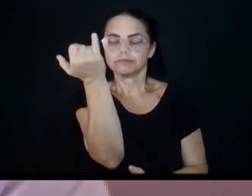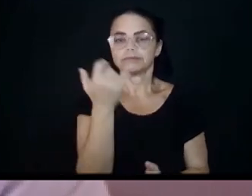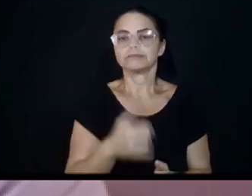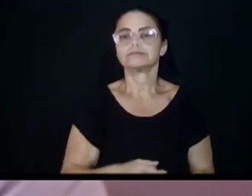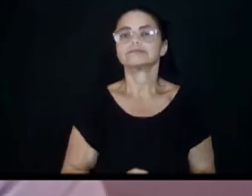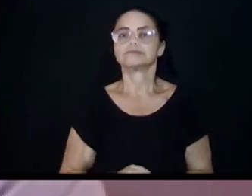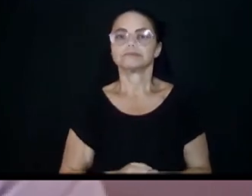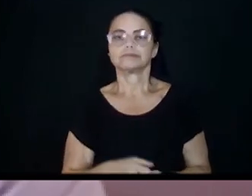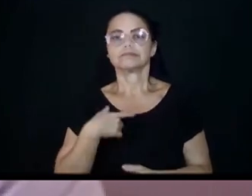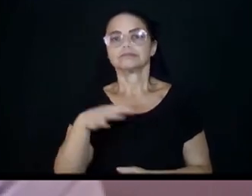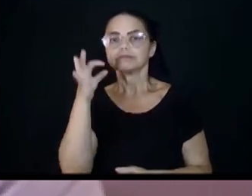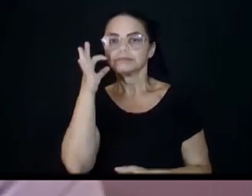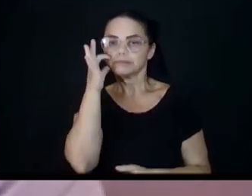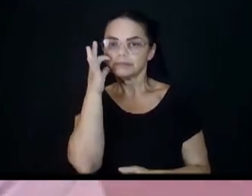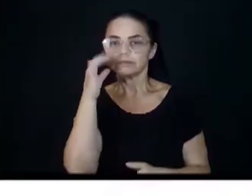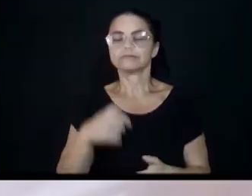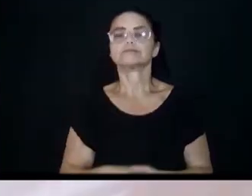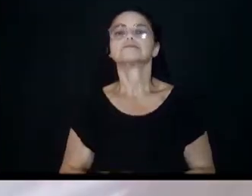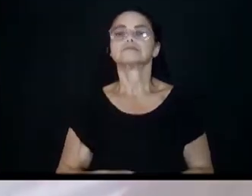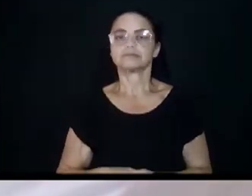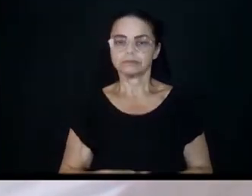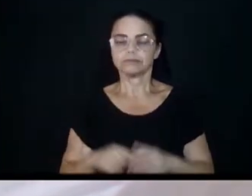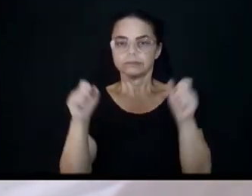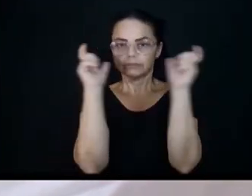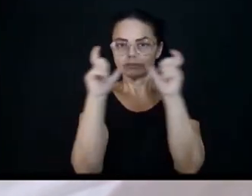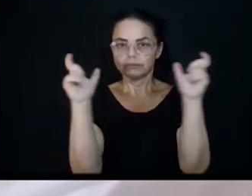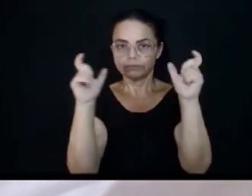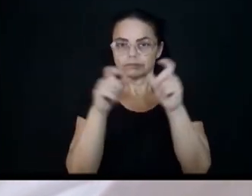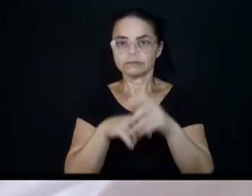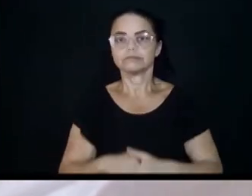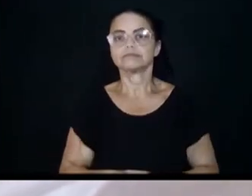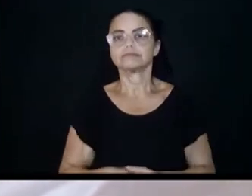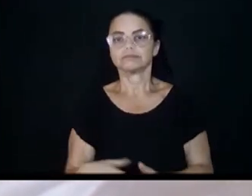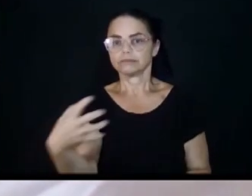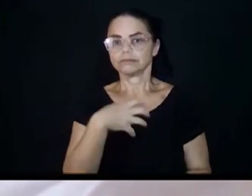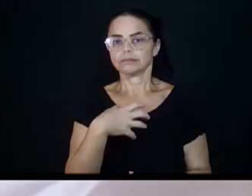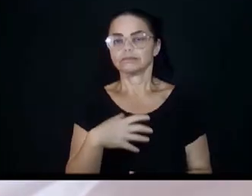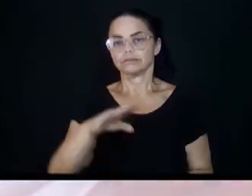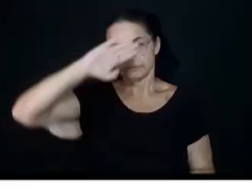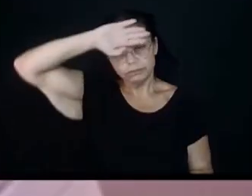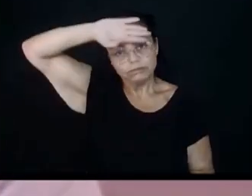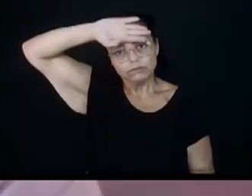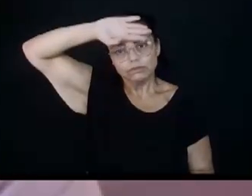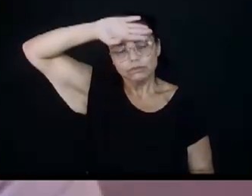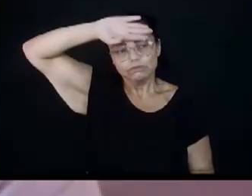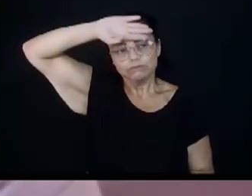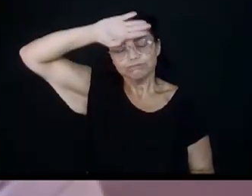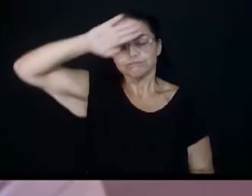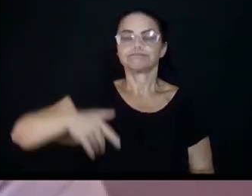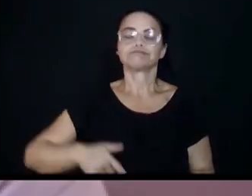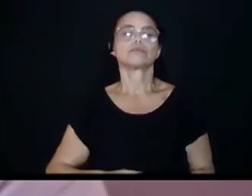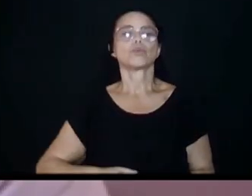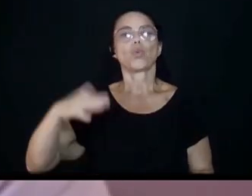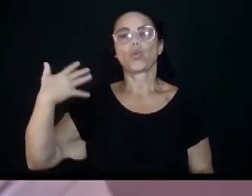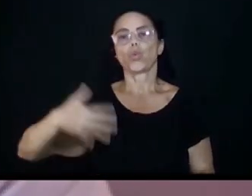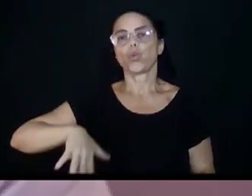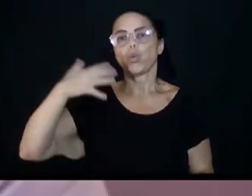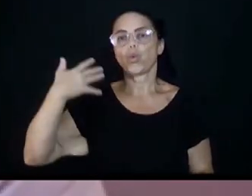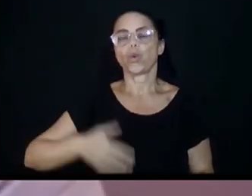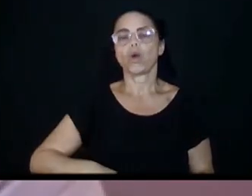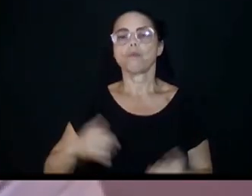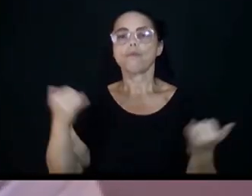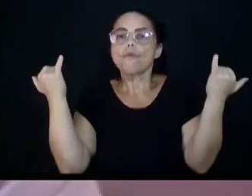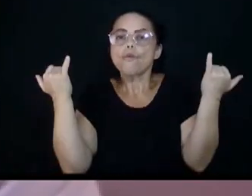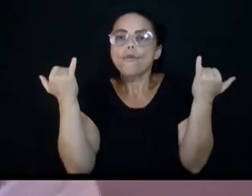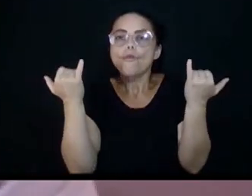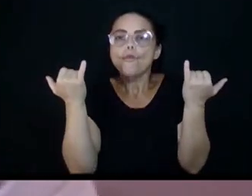assistindo esteja alerta para esses sintomas. Uma febre muitas vezes inexplicável, uma perda de peso que não tem